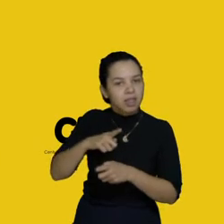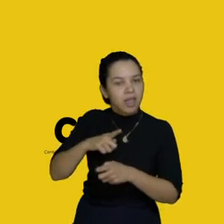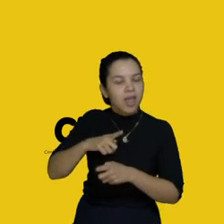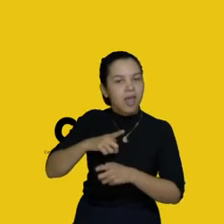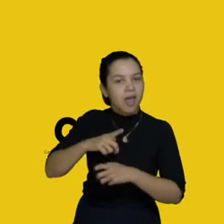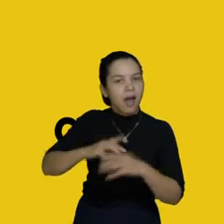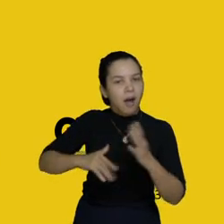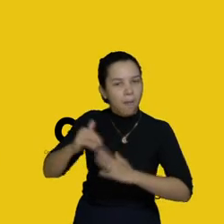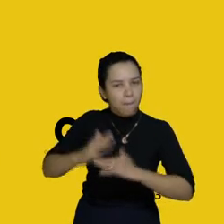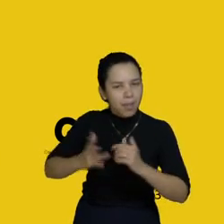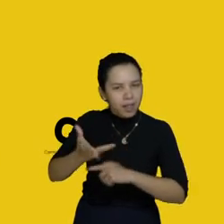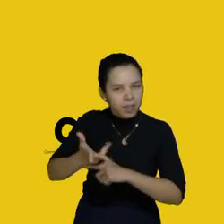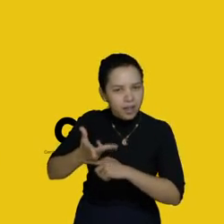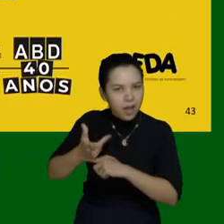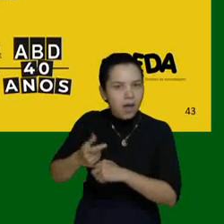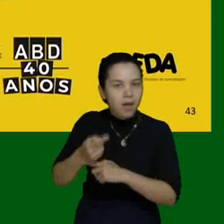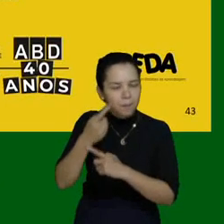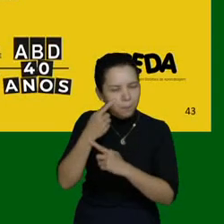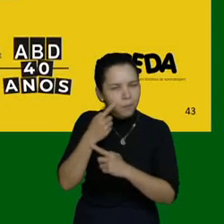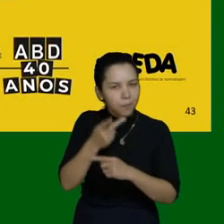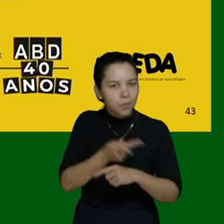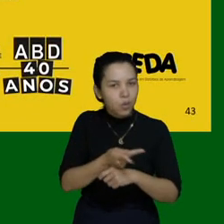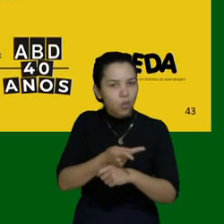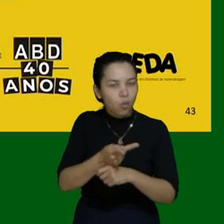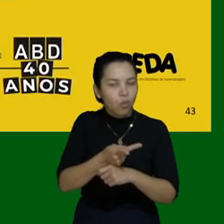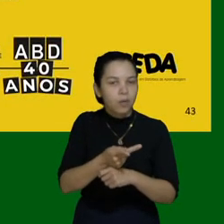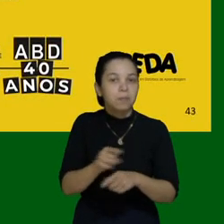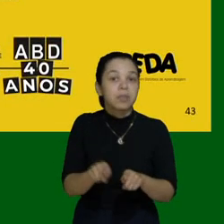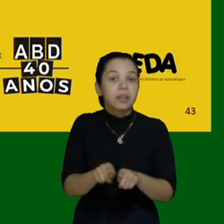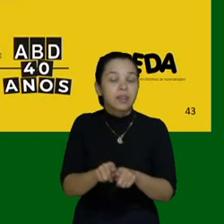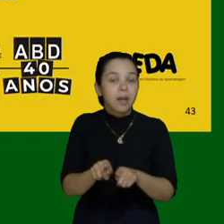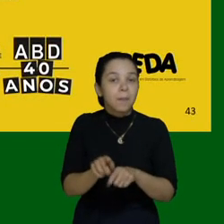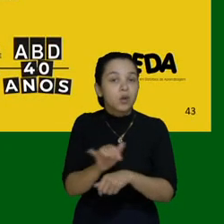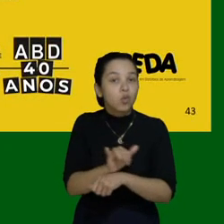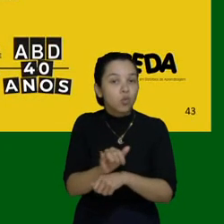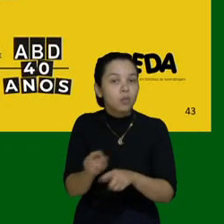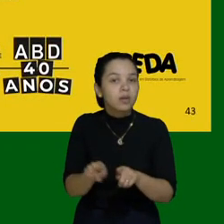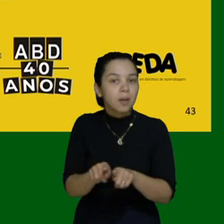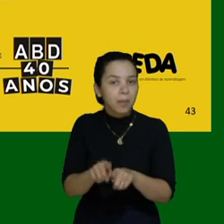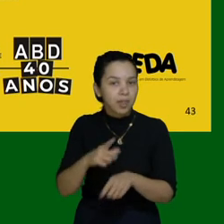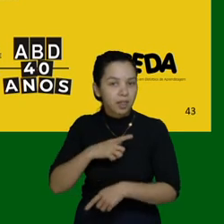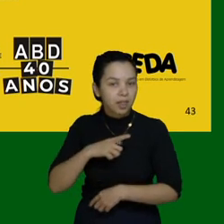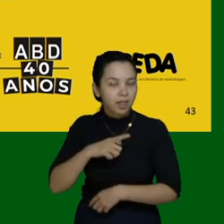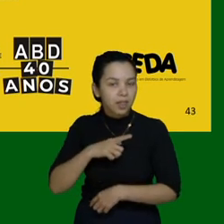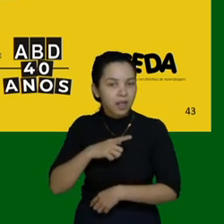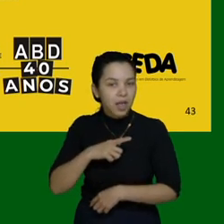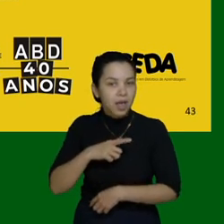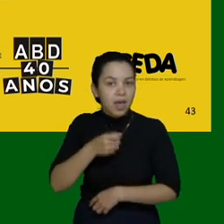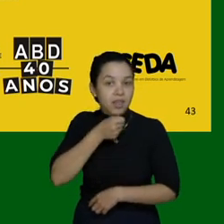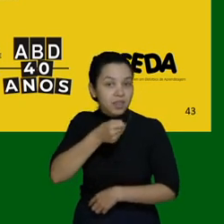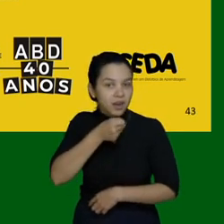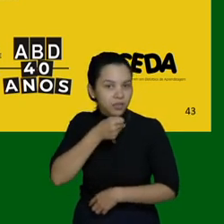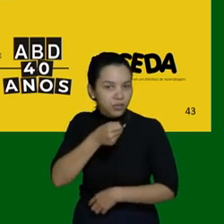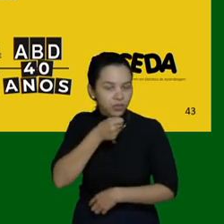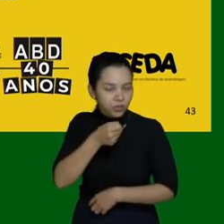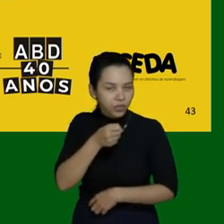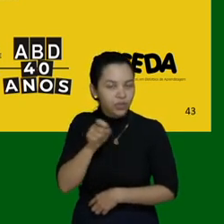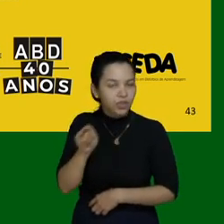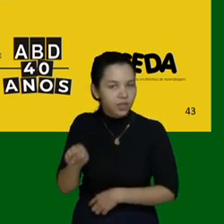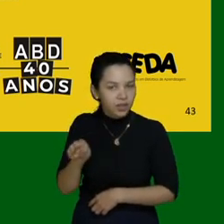procurem para vocês verem né e no YouTube também no YouTube da BD tem uma entrevista com ele